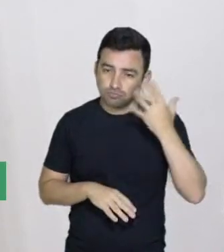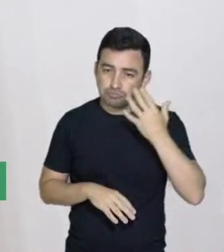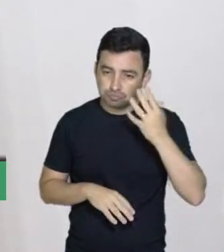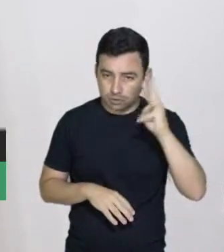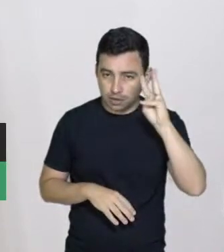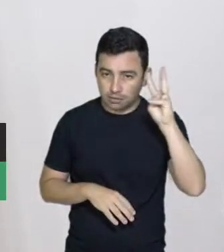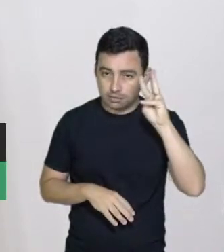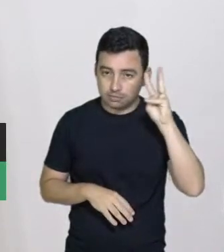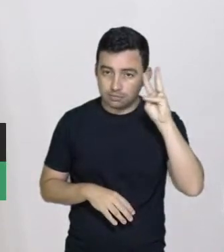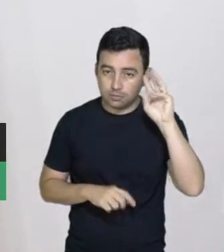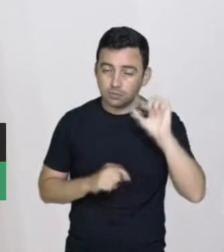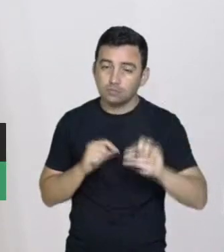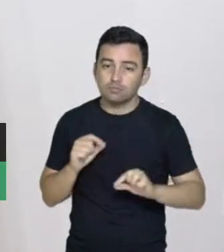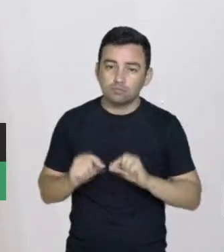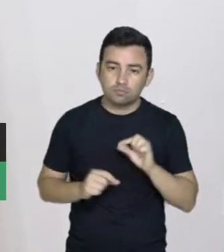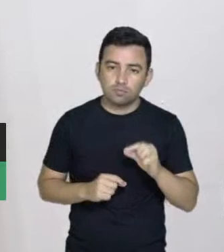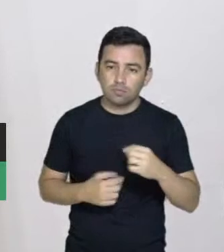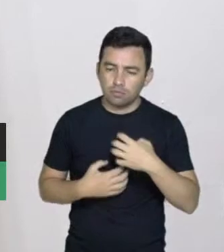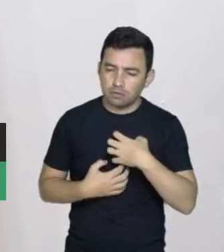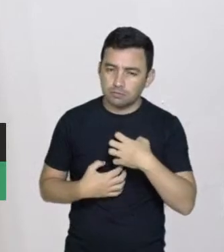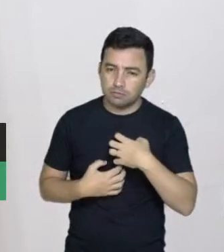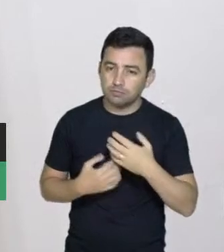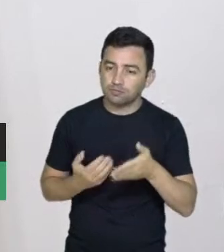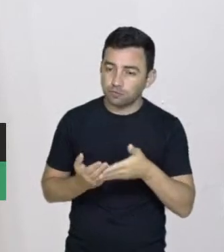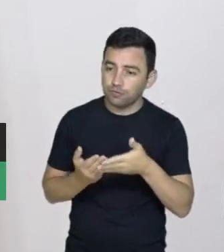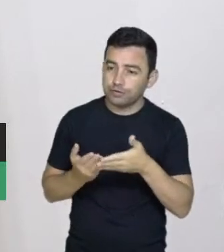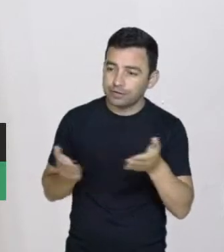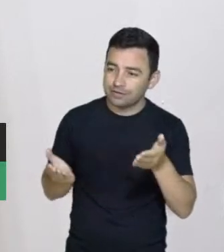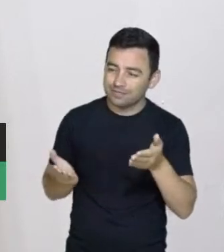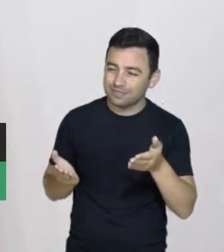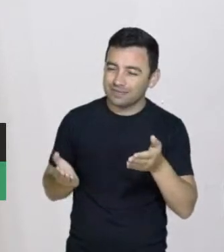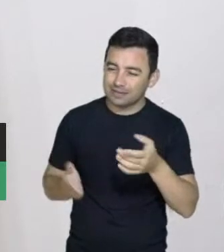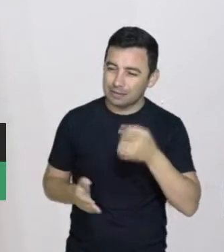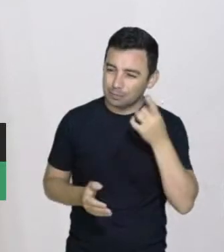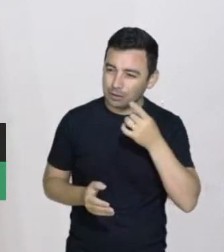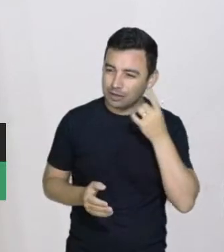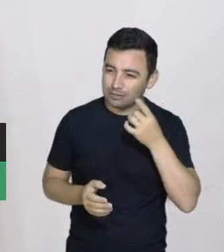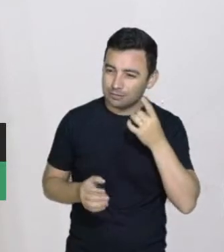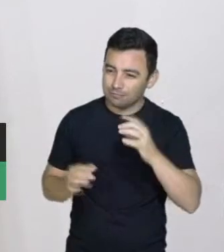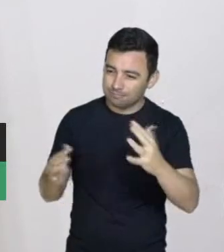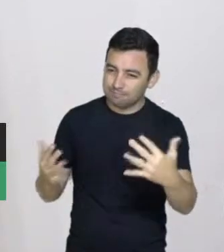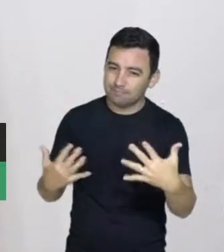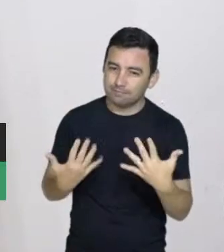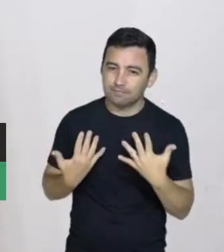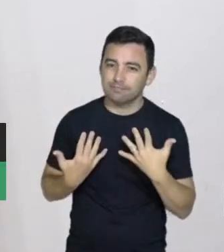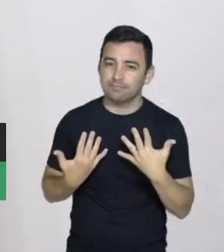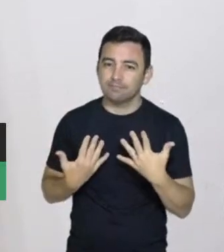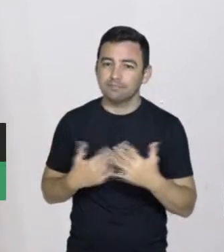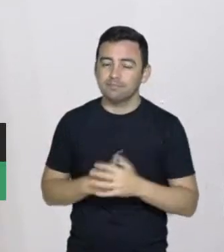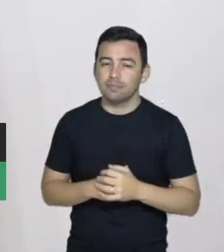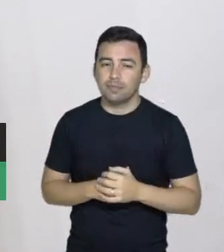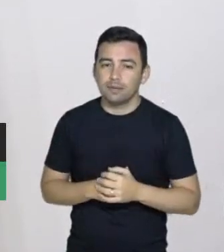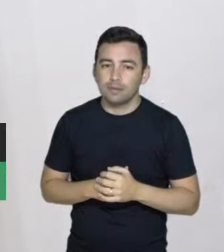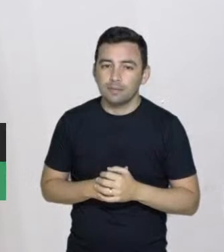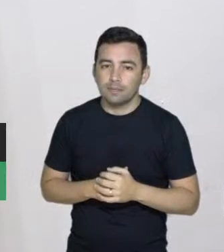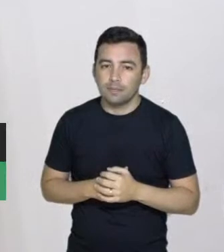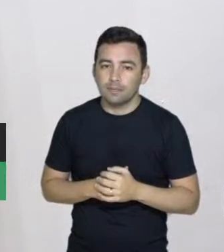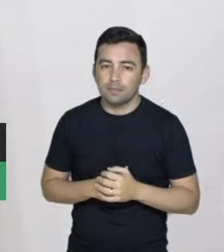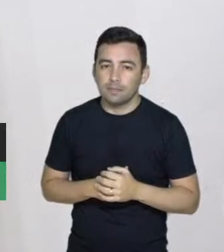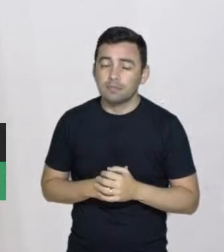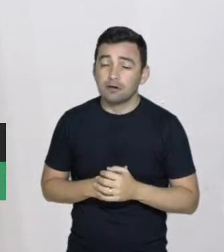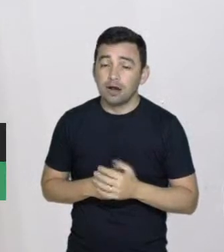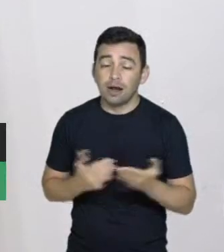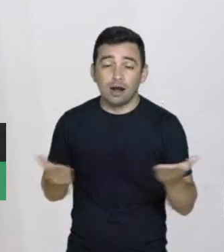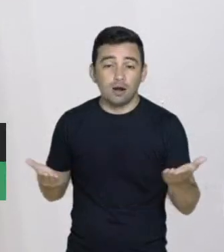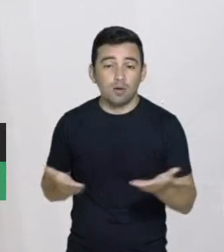no sentido deputado Antídio, deputado Zilli, deputado Emerson, sergento Lima, deputado Massoco, líder do governo, fazer